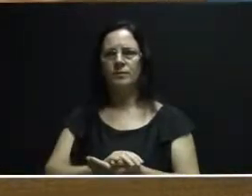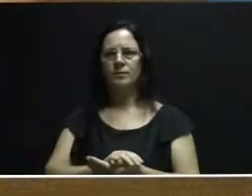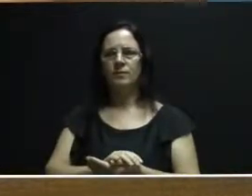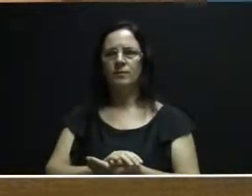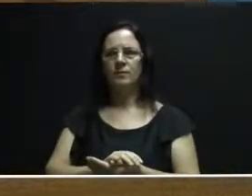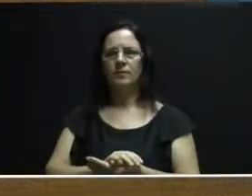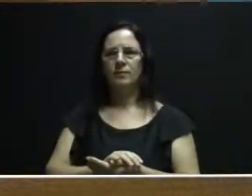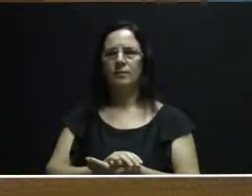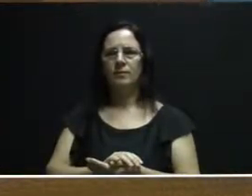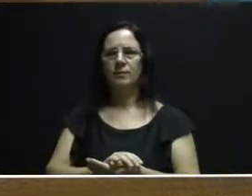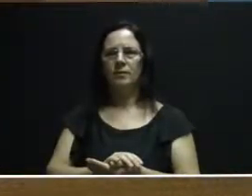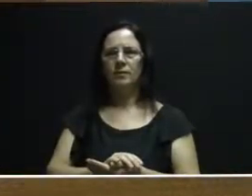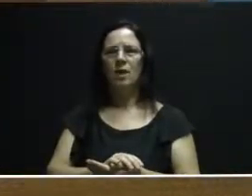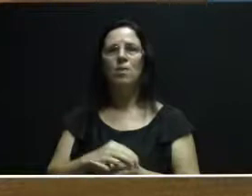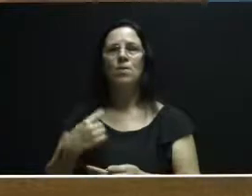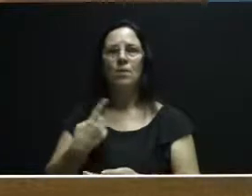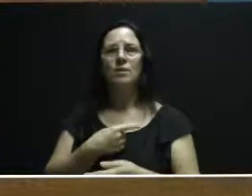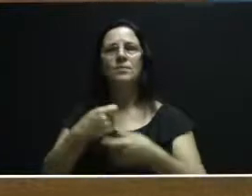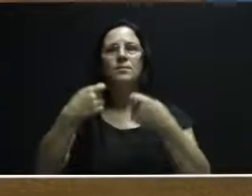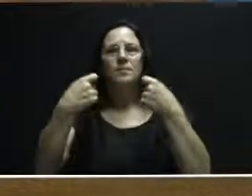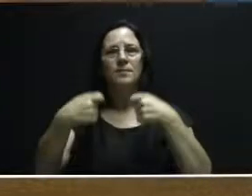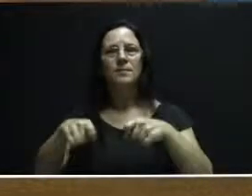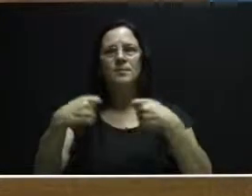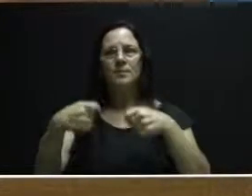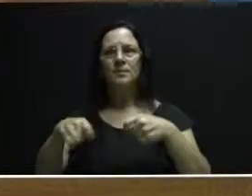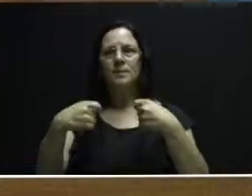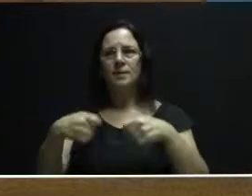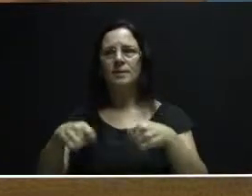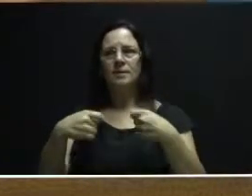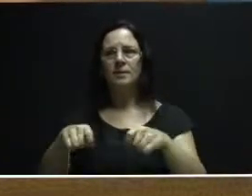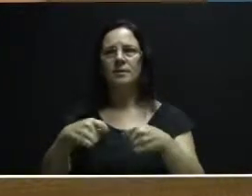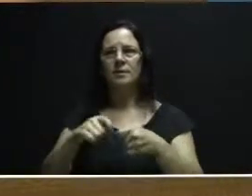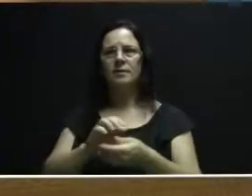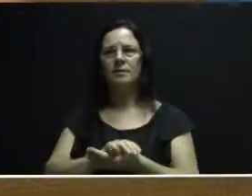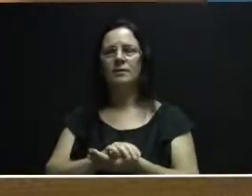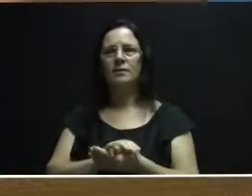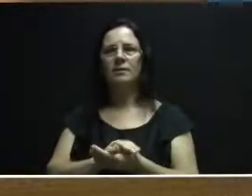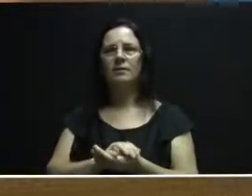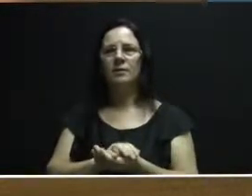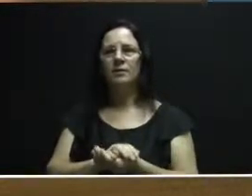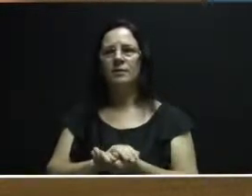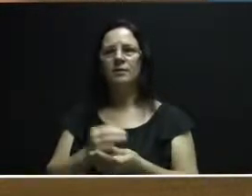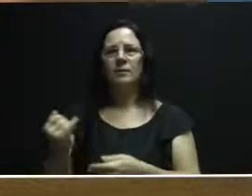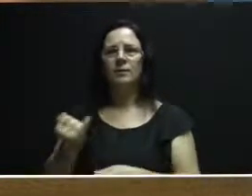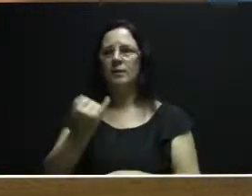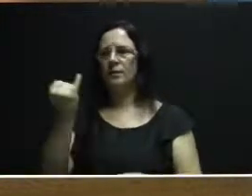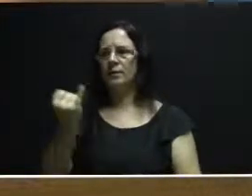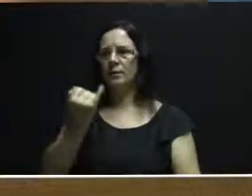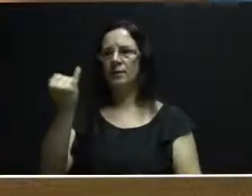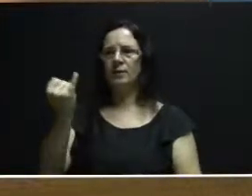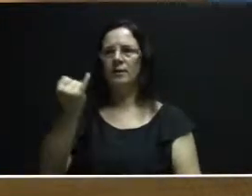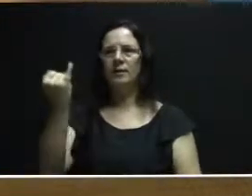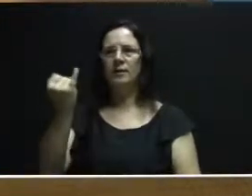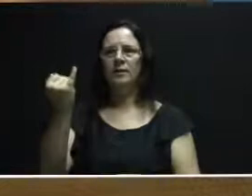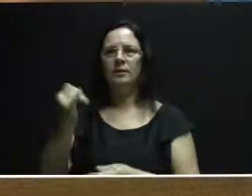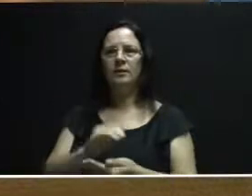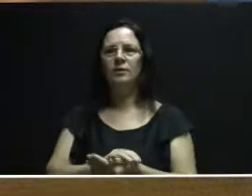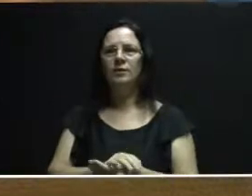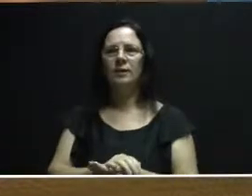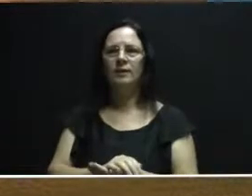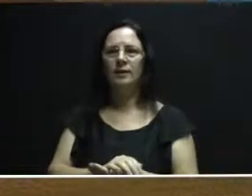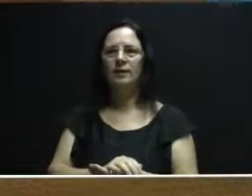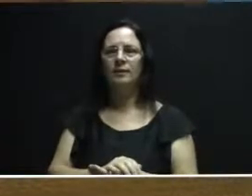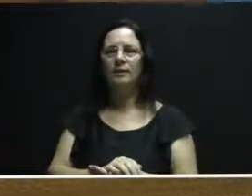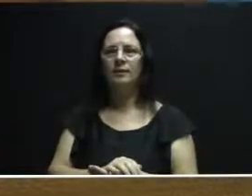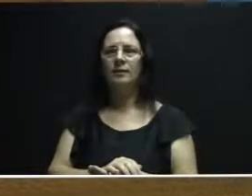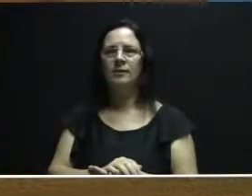professor que está, nós precisamos de vocês. Vocês são muito importantes para os munícipes. Então, continue colaborando e